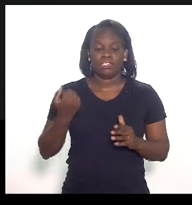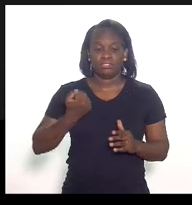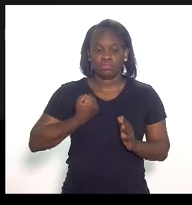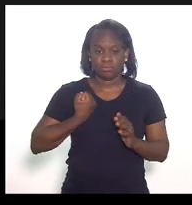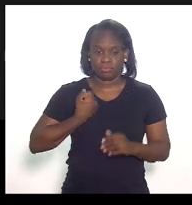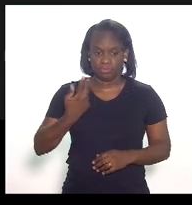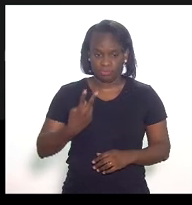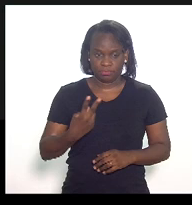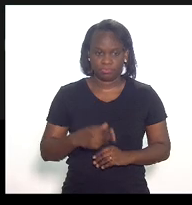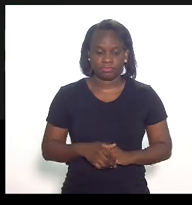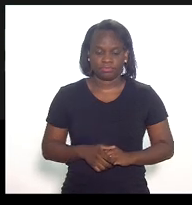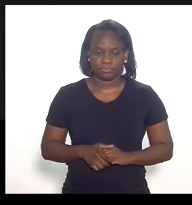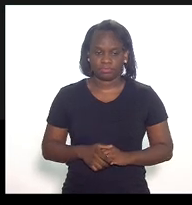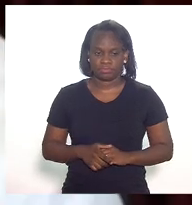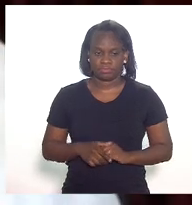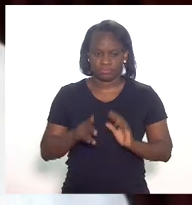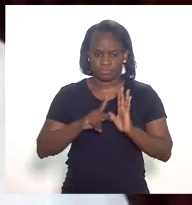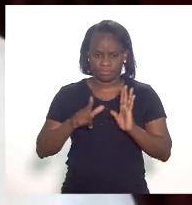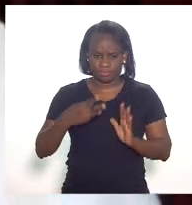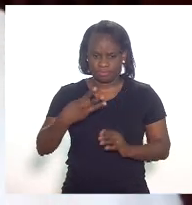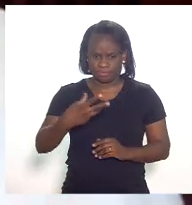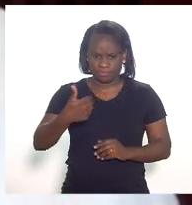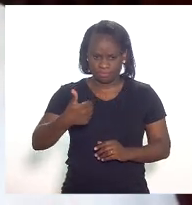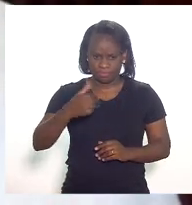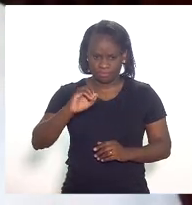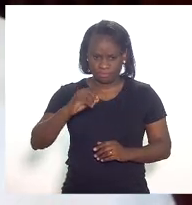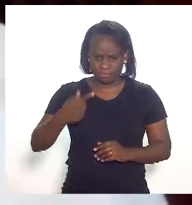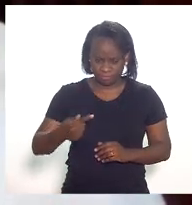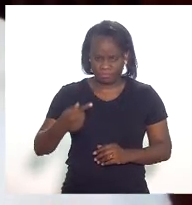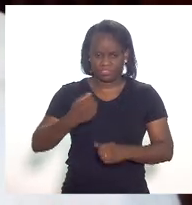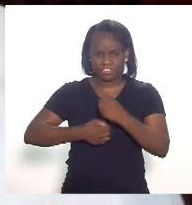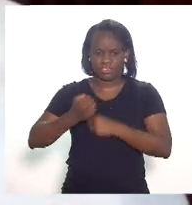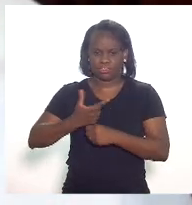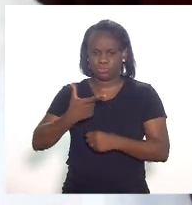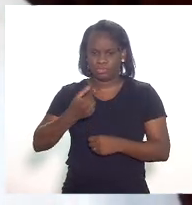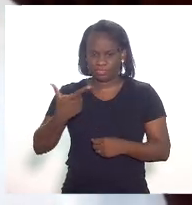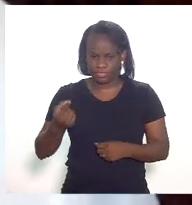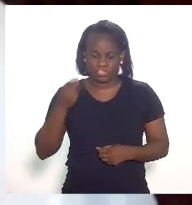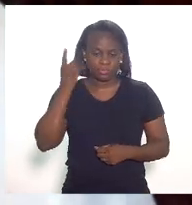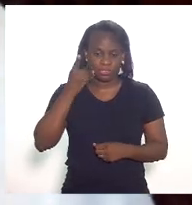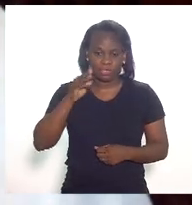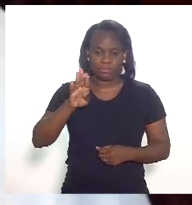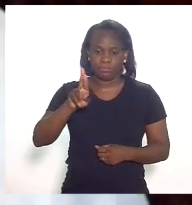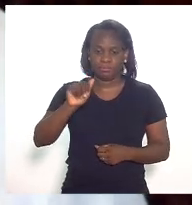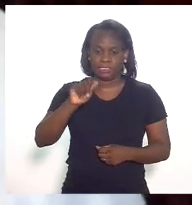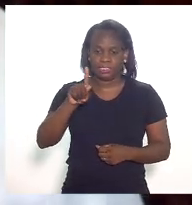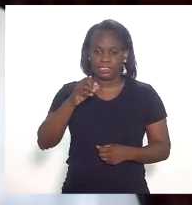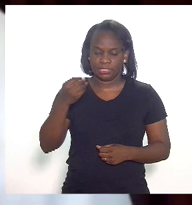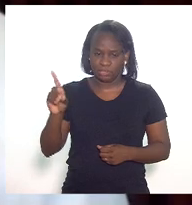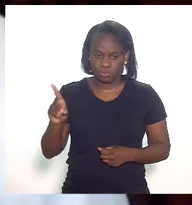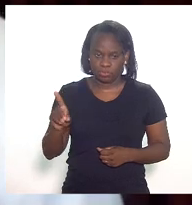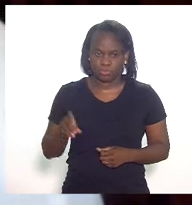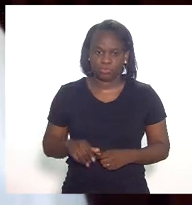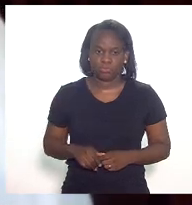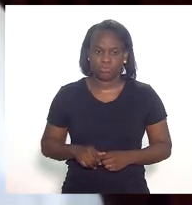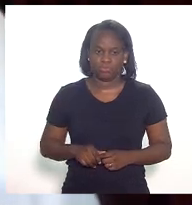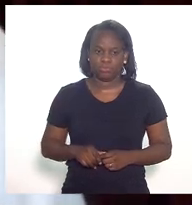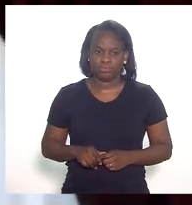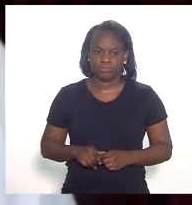pauta. Projeto de lei 3107-2020, autoria do deputado Brazão. Deputado